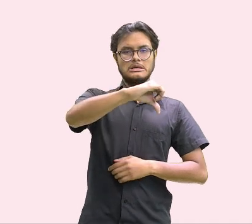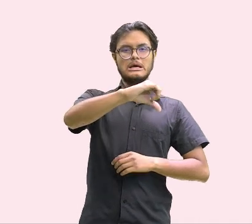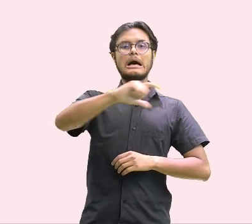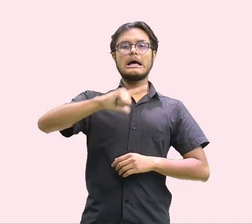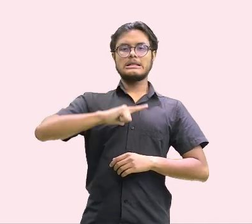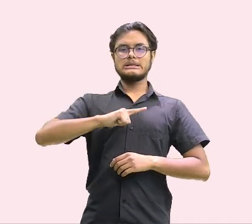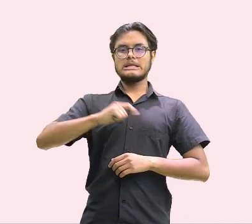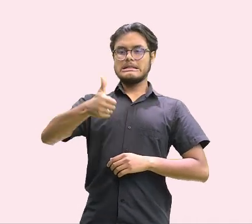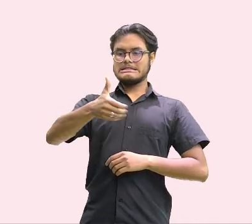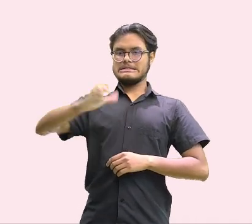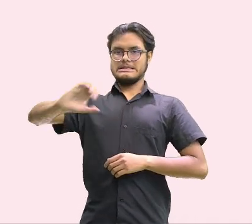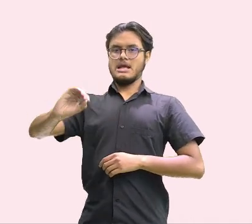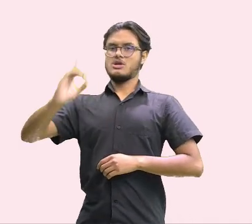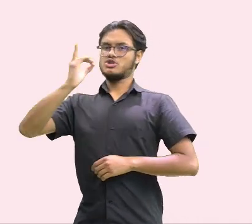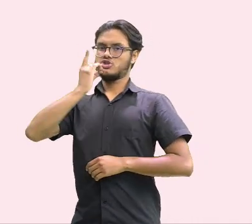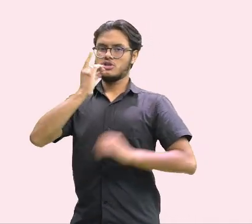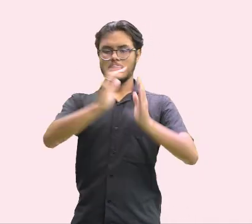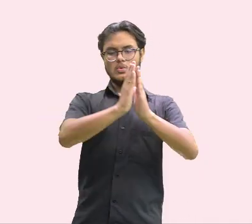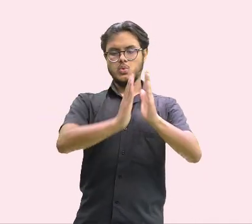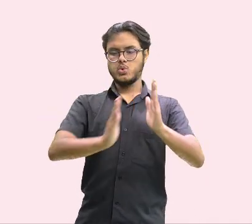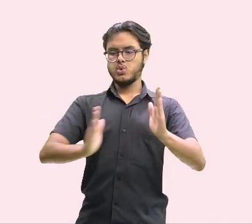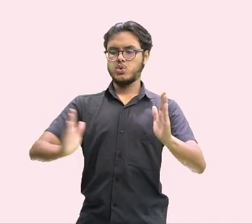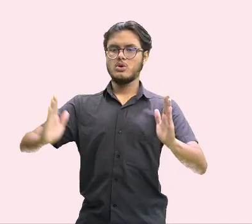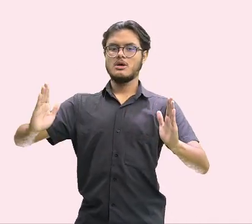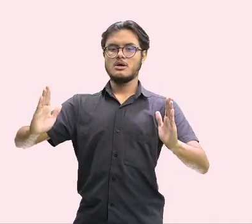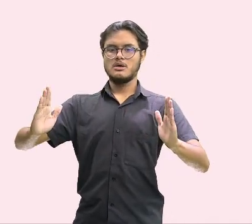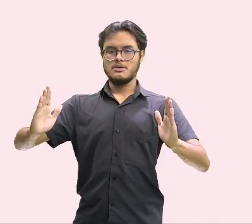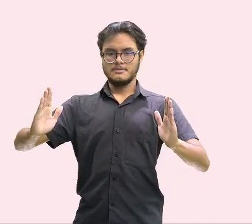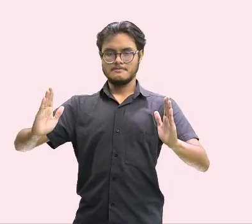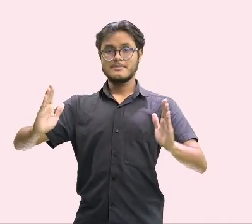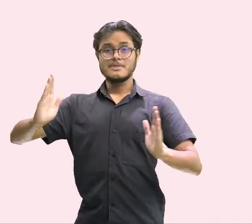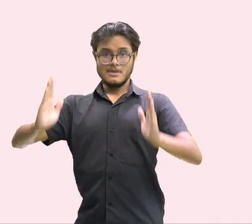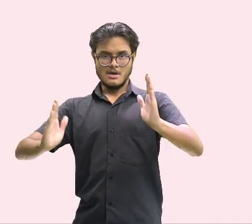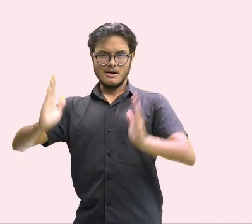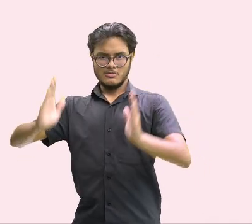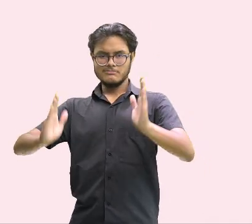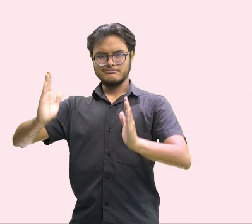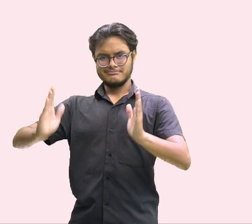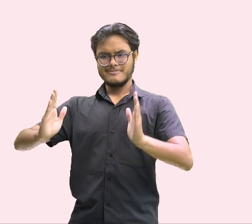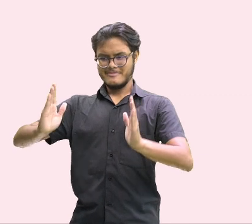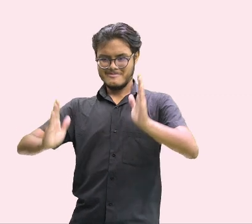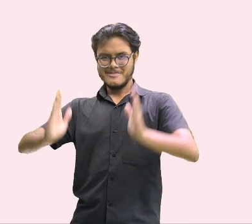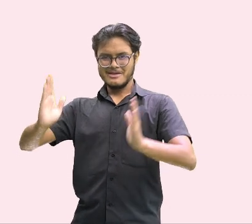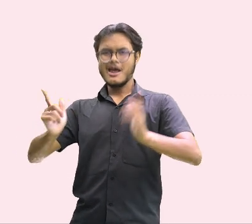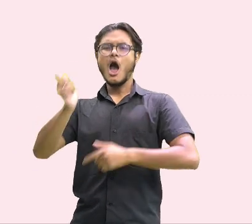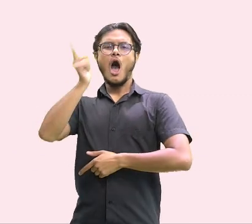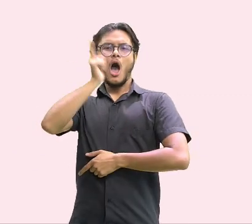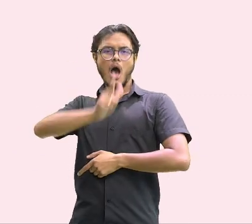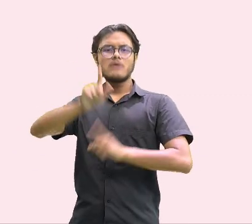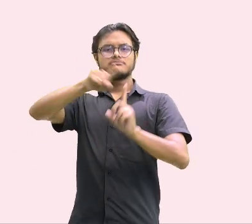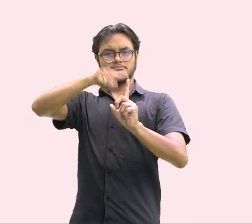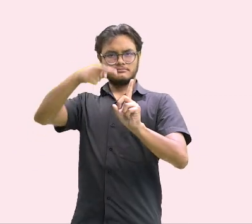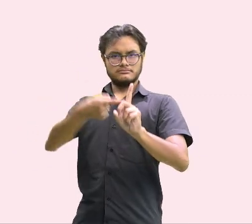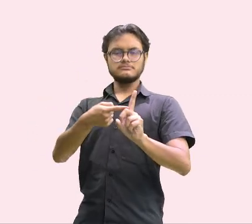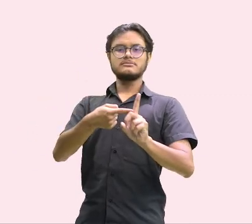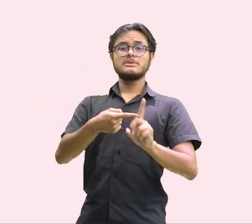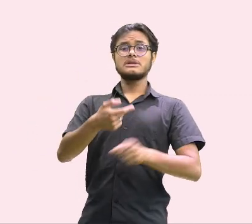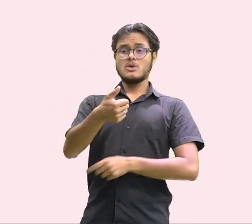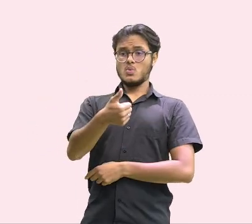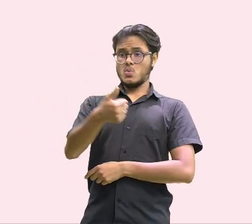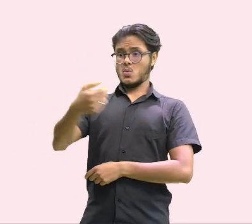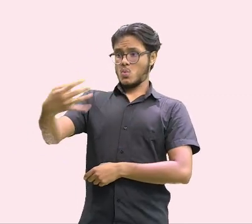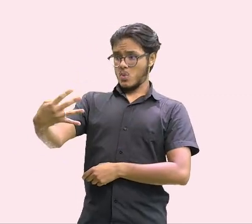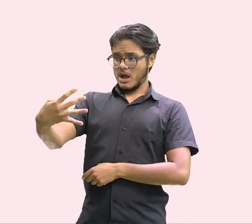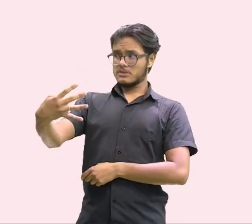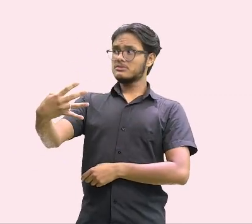dias do meio. Esses 10 dias do meio é considerado o seu período fértil, Porque a mulher deve ovular no 14º dia, que é